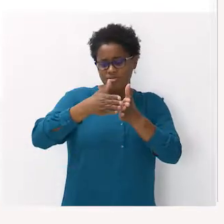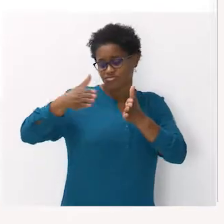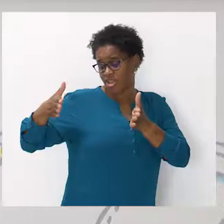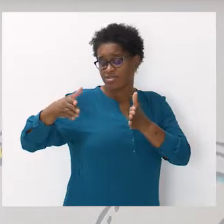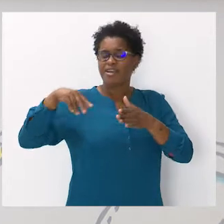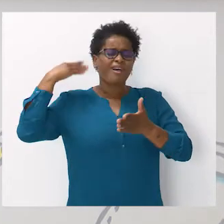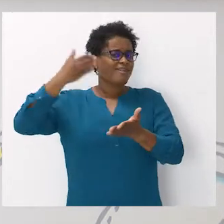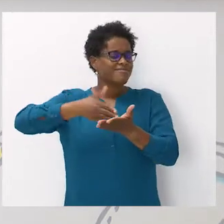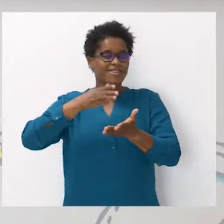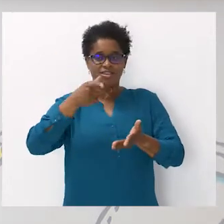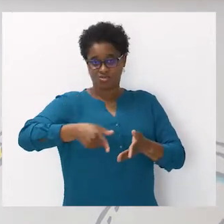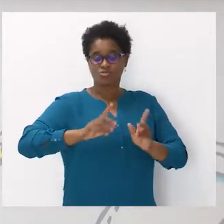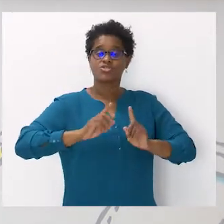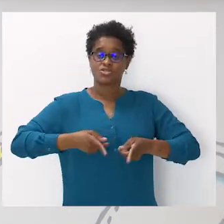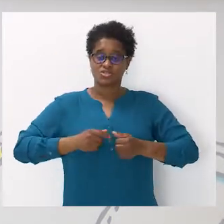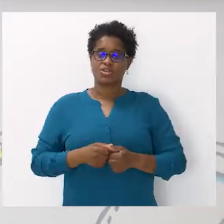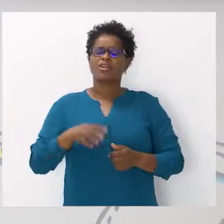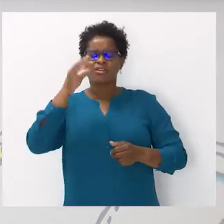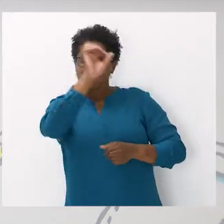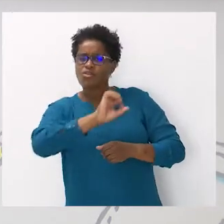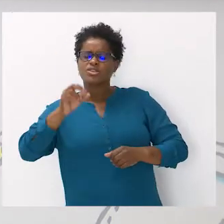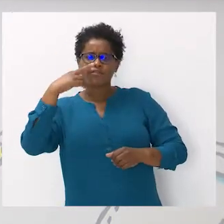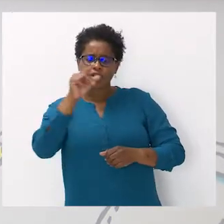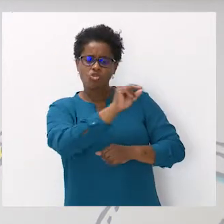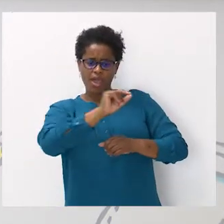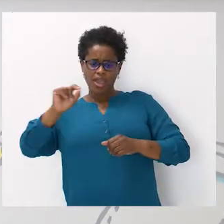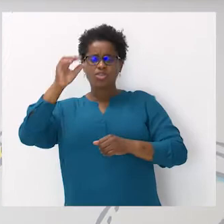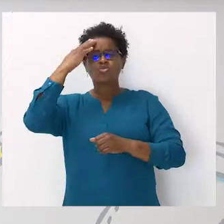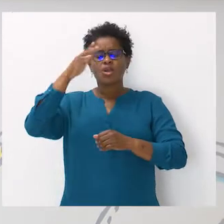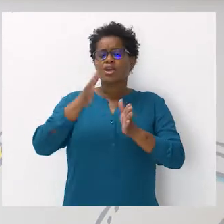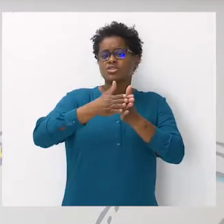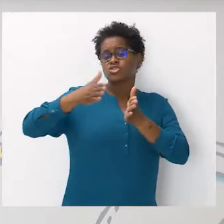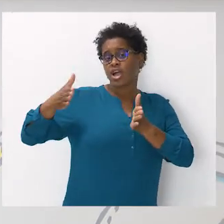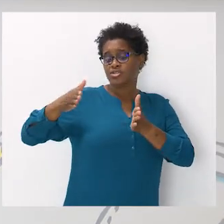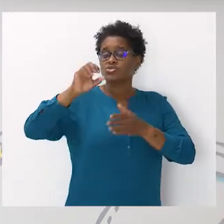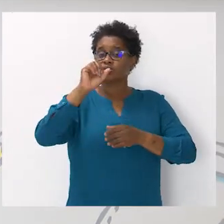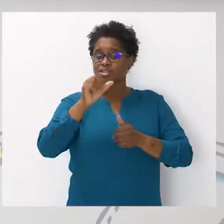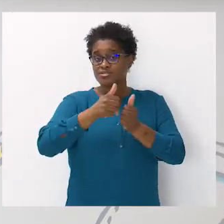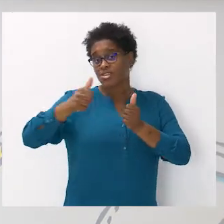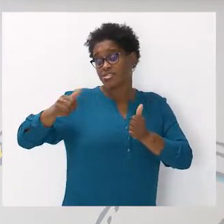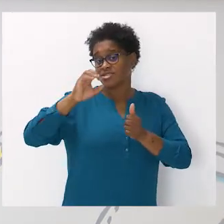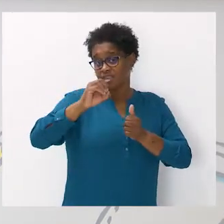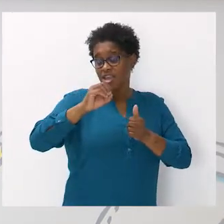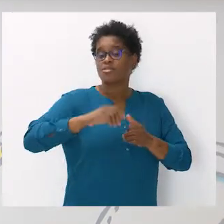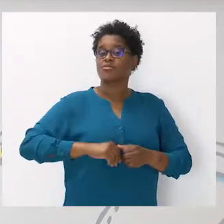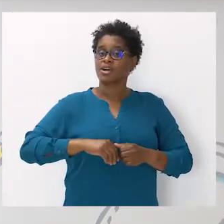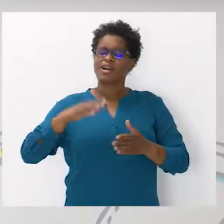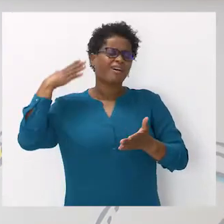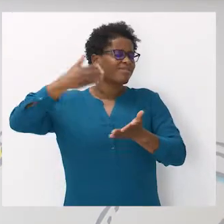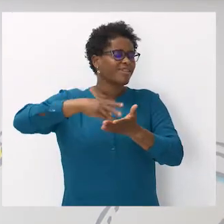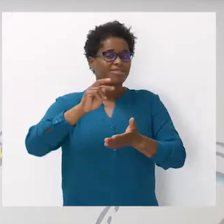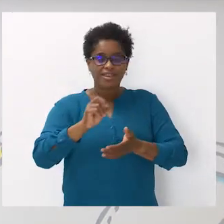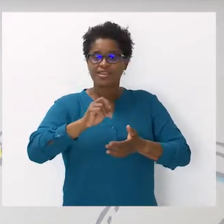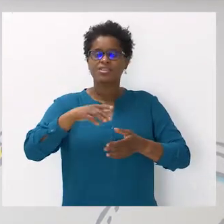origem. Se vocês repararem na reta numérica, a distância de 0 até 3 é a mesma distância